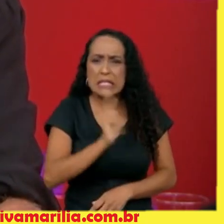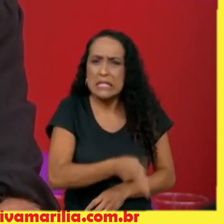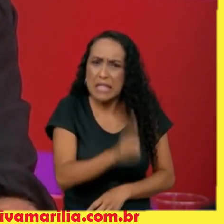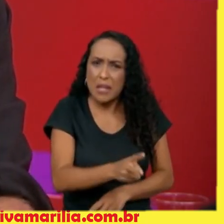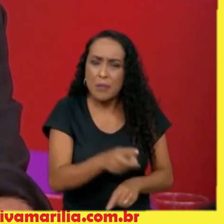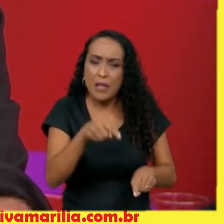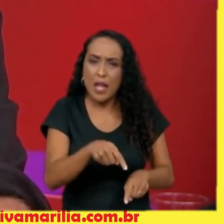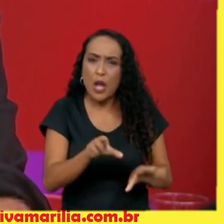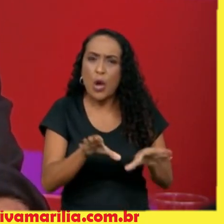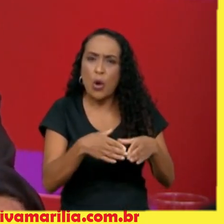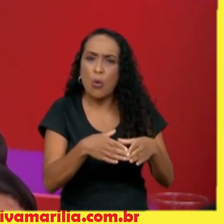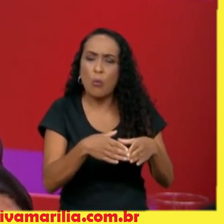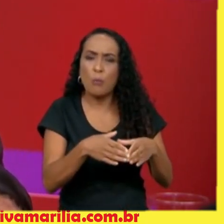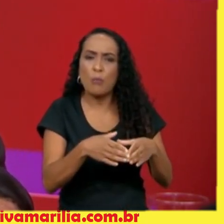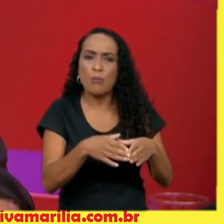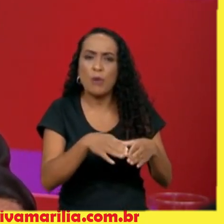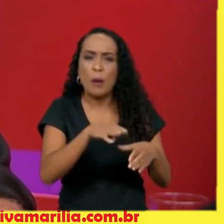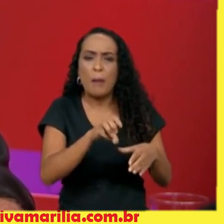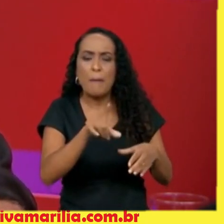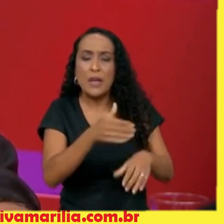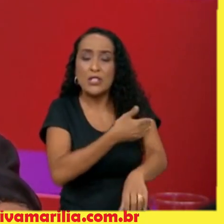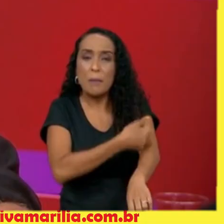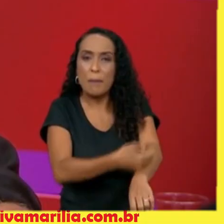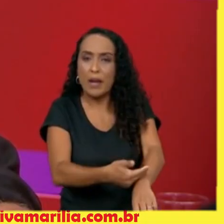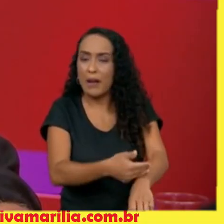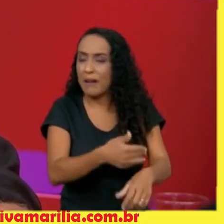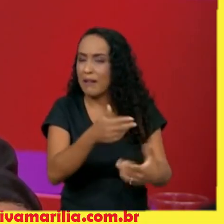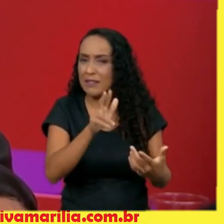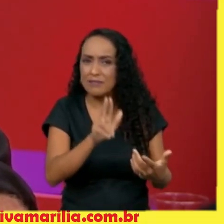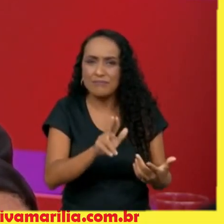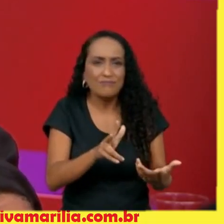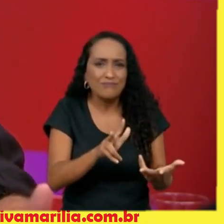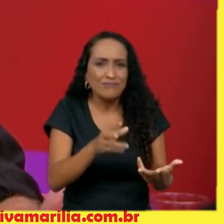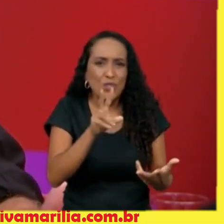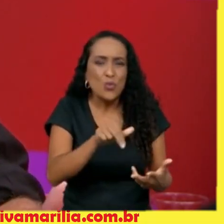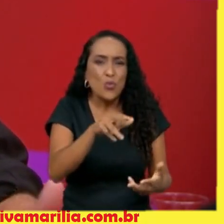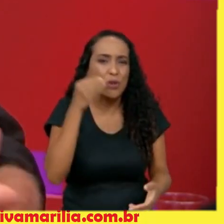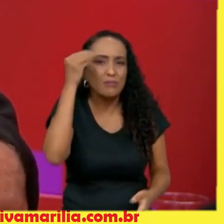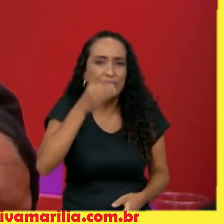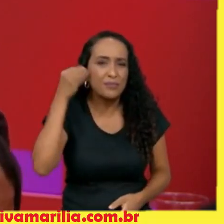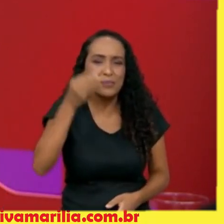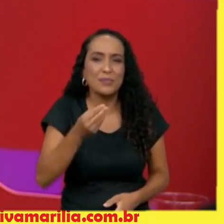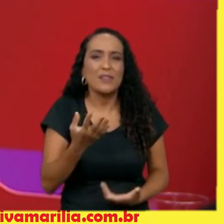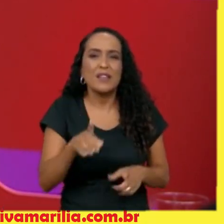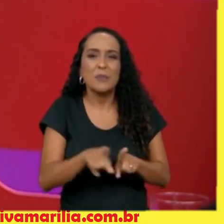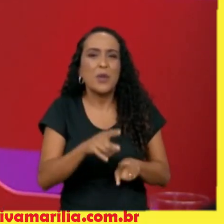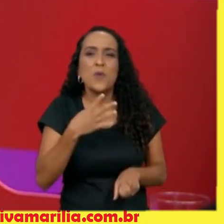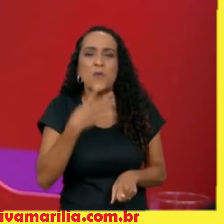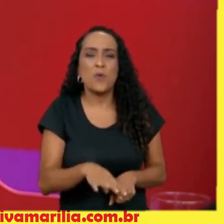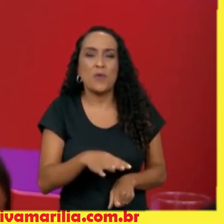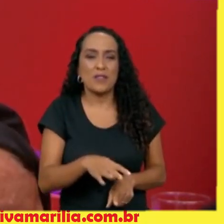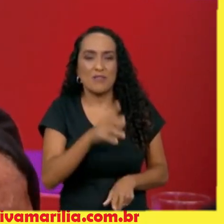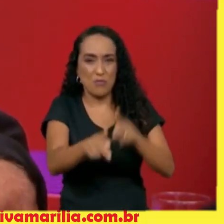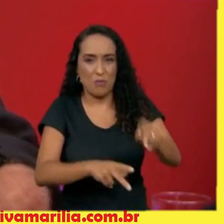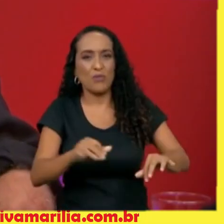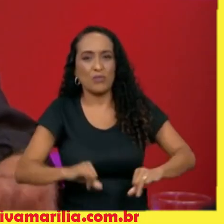é da classe média branca jamais experienciou e jamais conhece o que o povo sofre. Né?